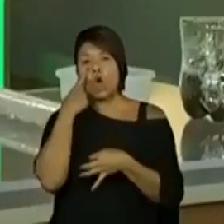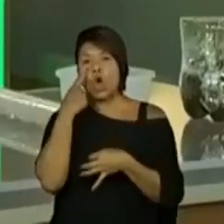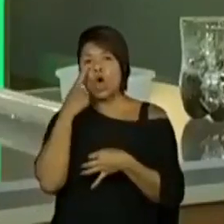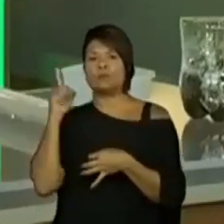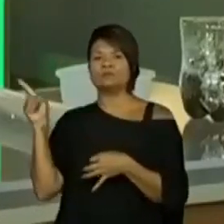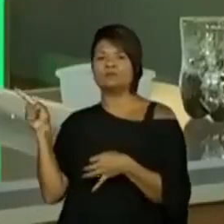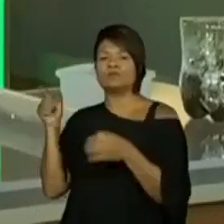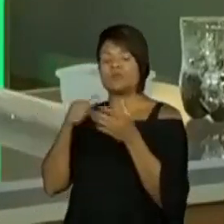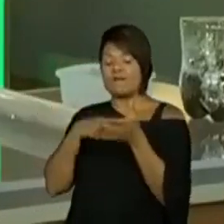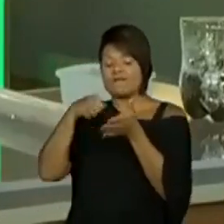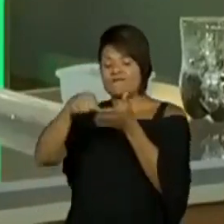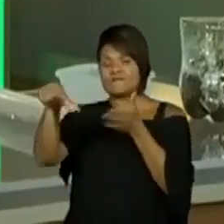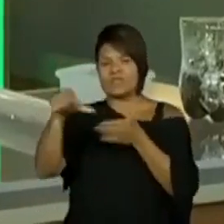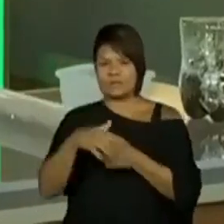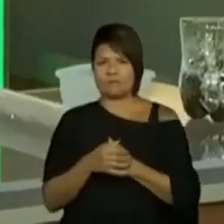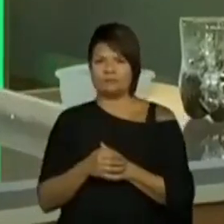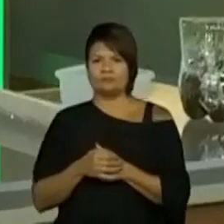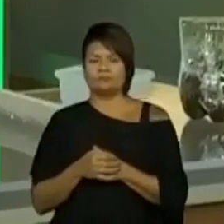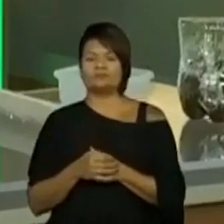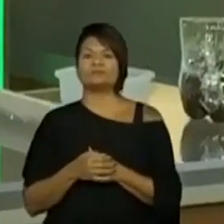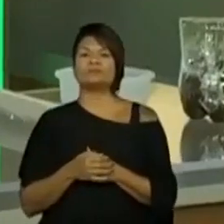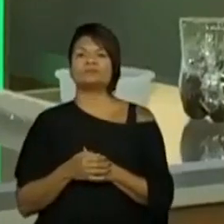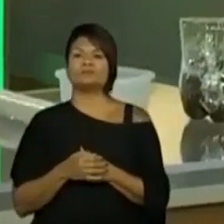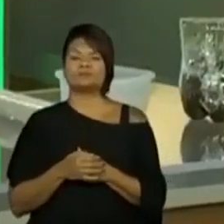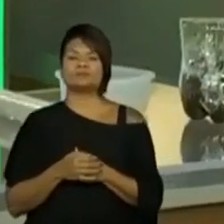vamos colocar a fita aqui também.